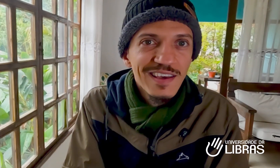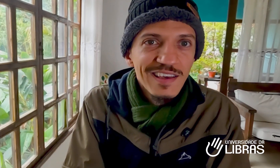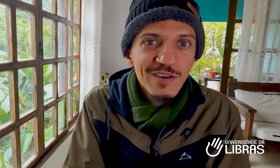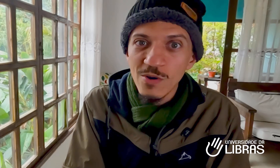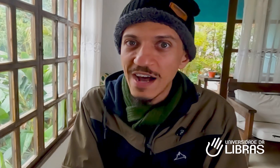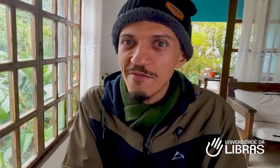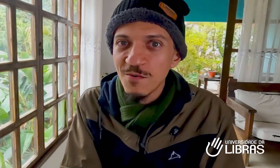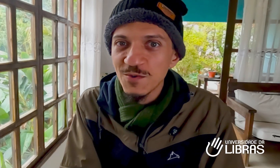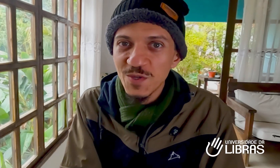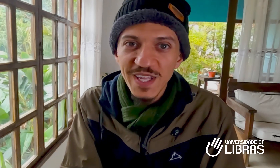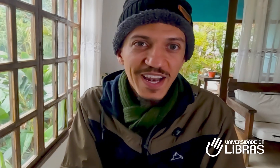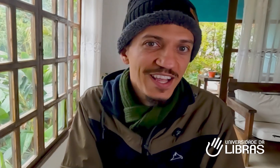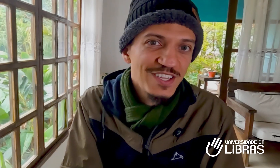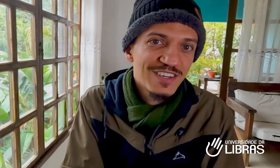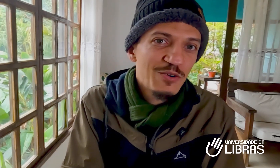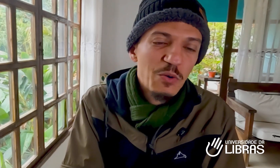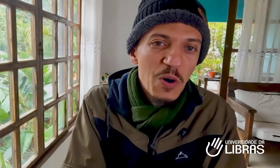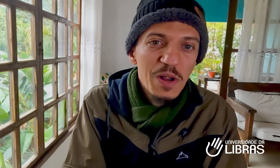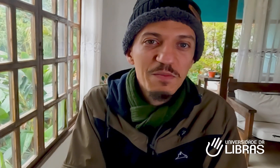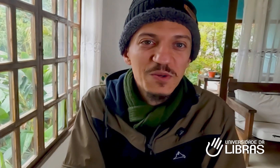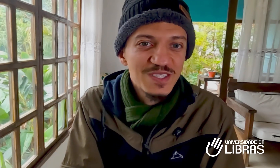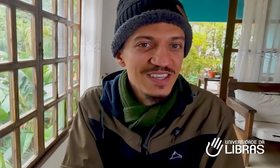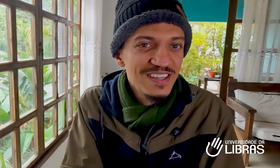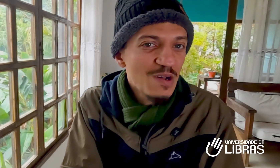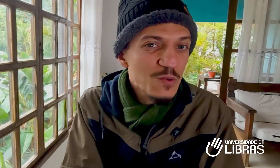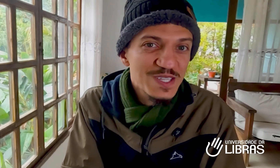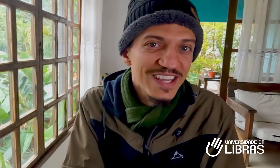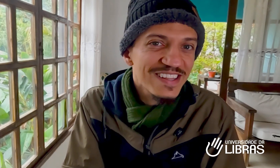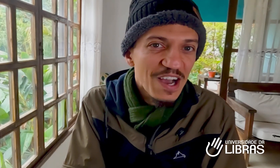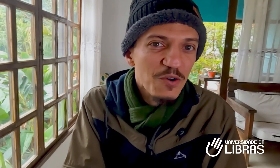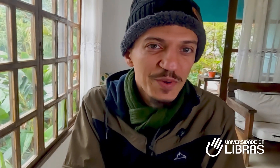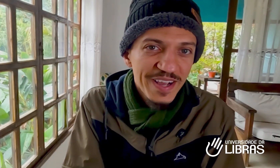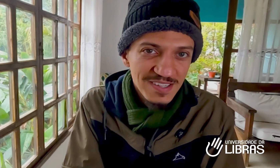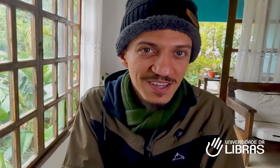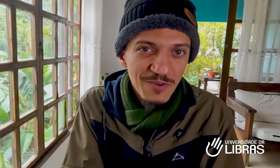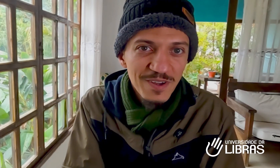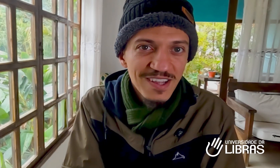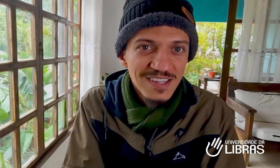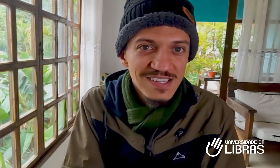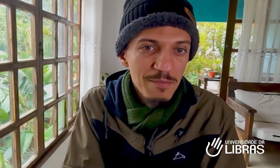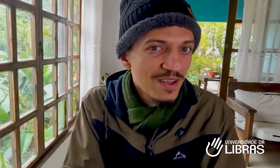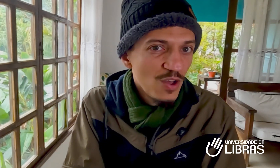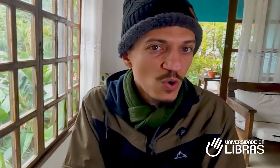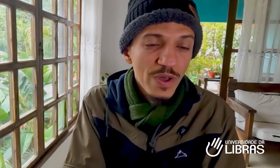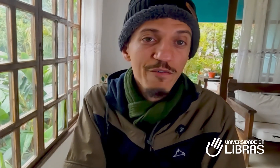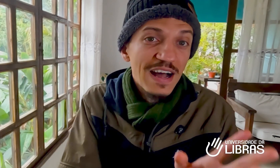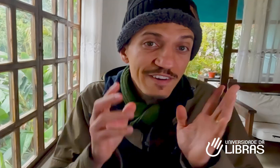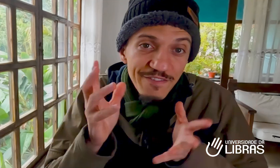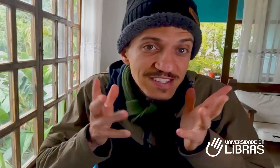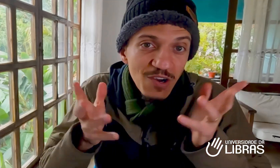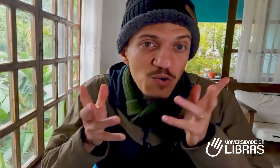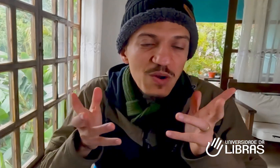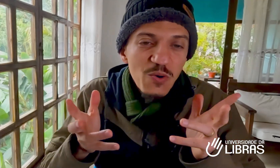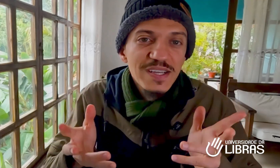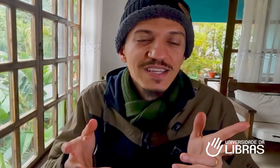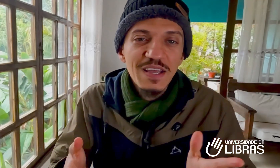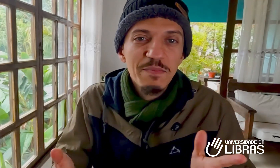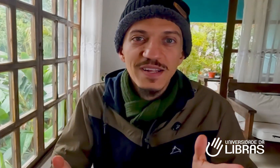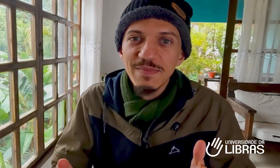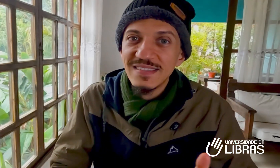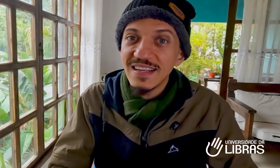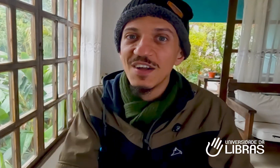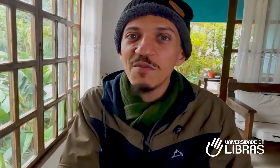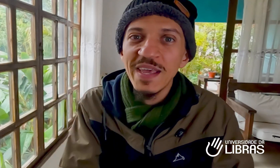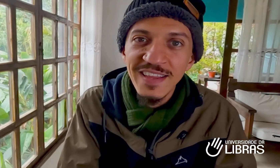e encontrava com surdos na igreja ou no ônibus e não conseguia ter a comunicação, sabe? Ou eu até fazia alguma coisa em